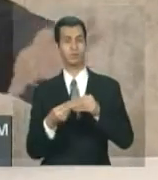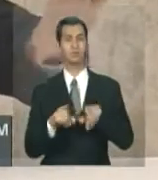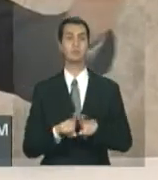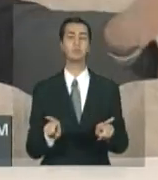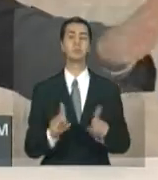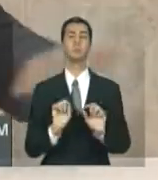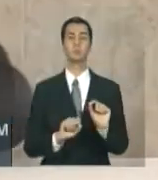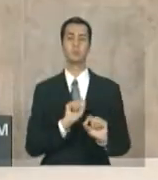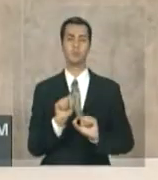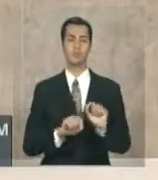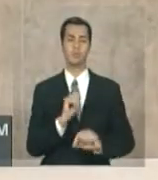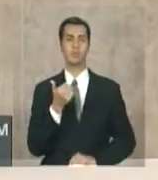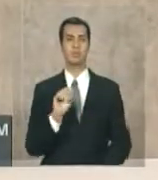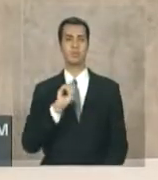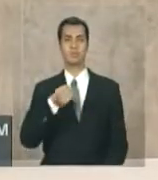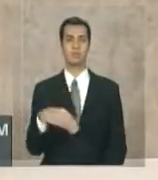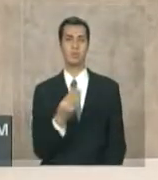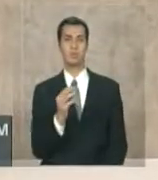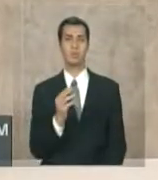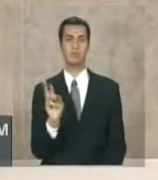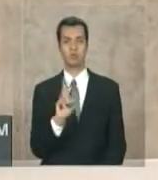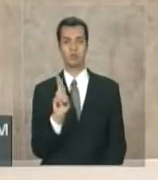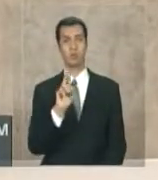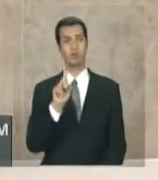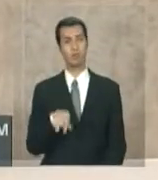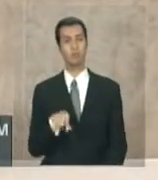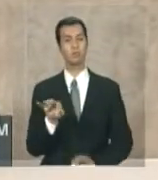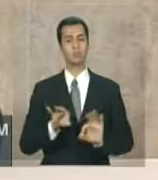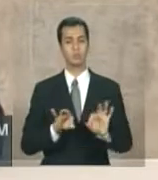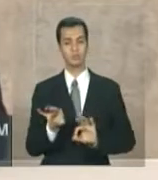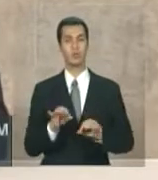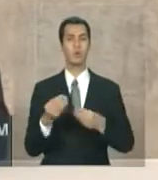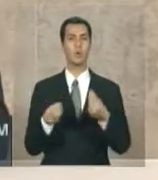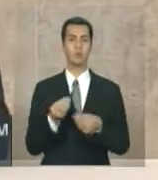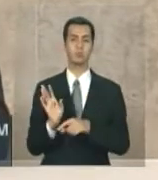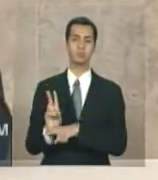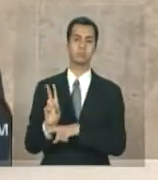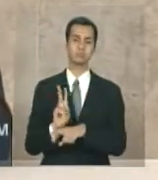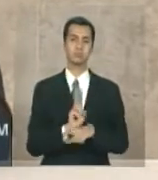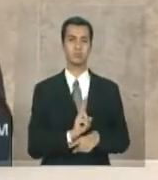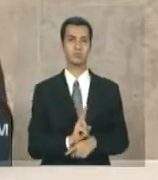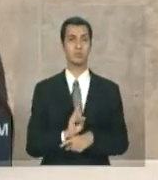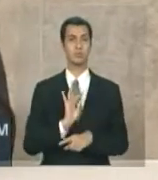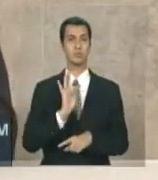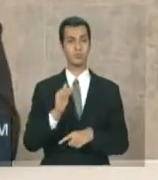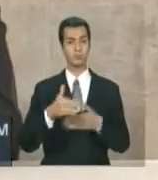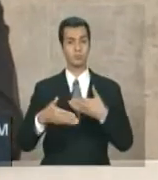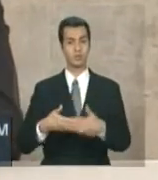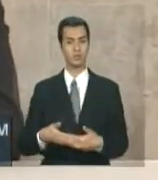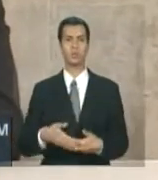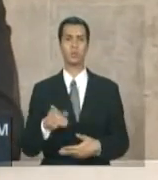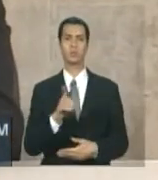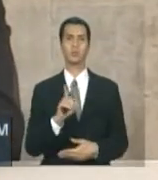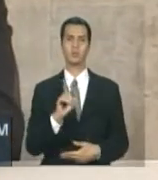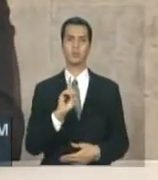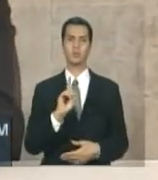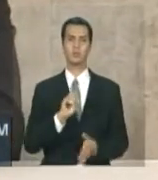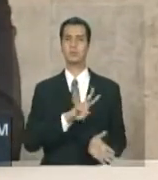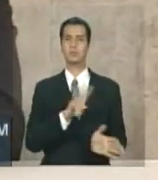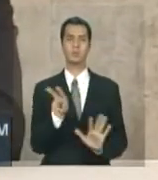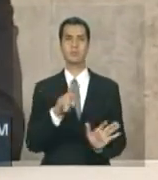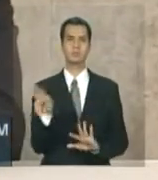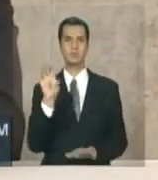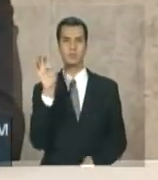de investimentos, planejamento para convívio com a seca no futuro próximo, mas não para a semana que vem, na outra